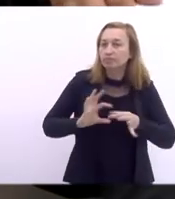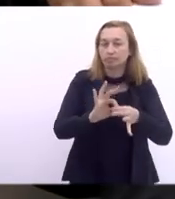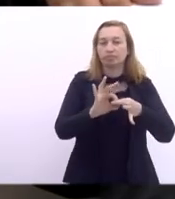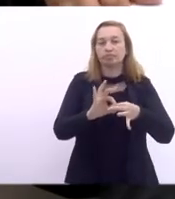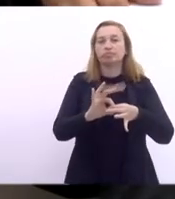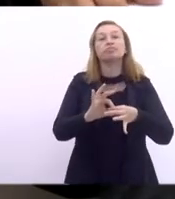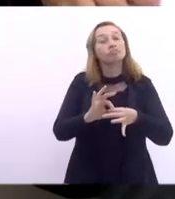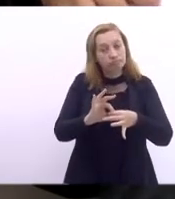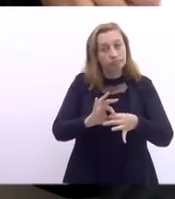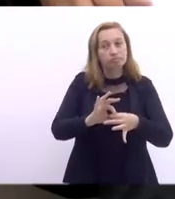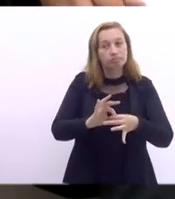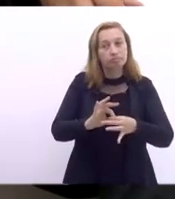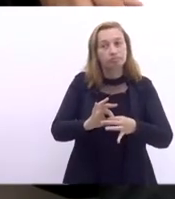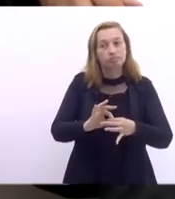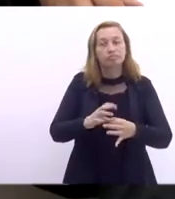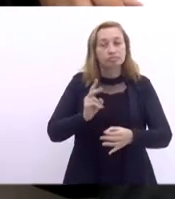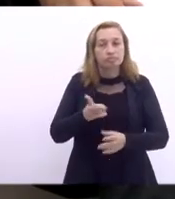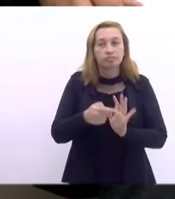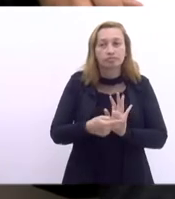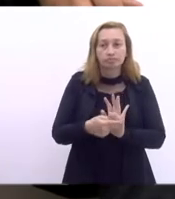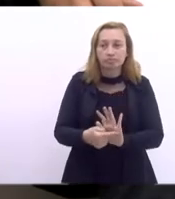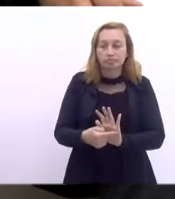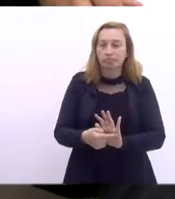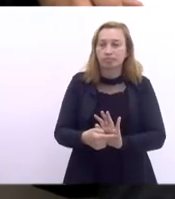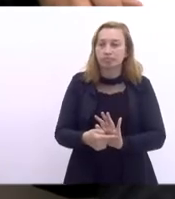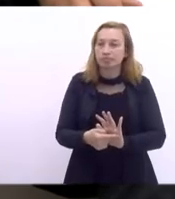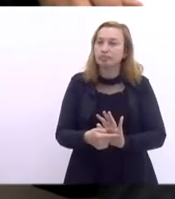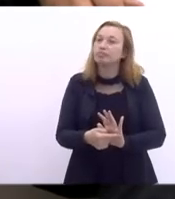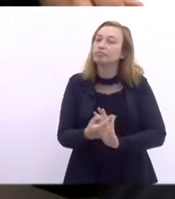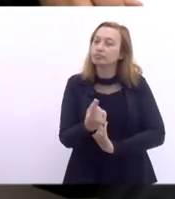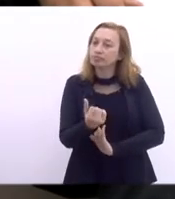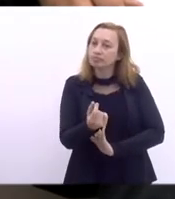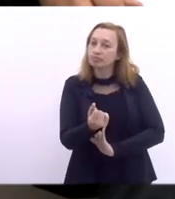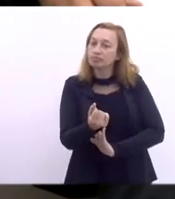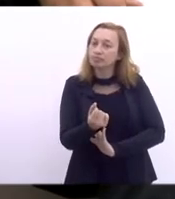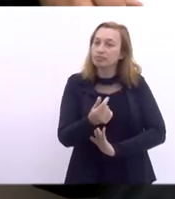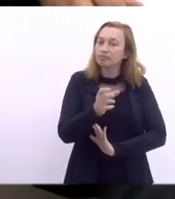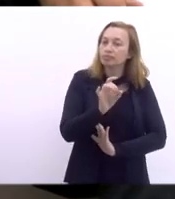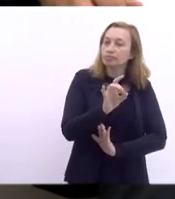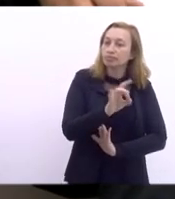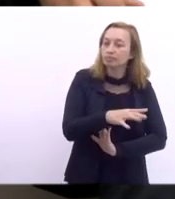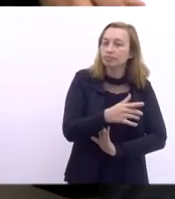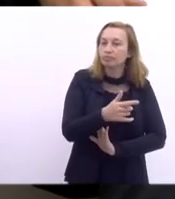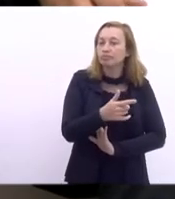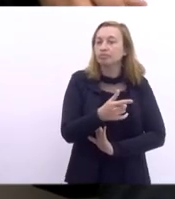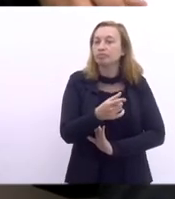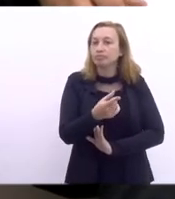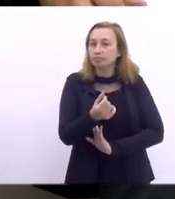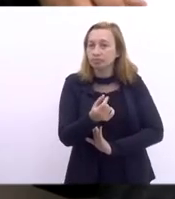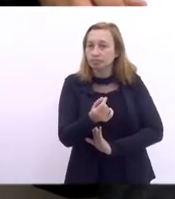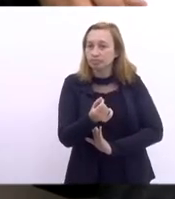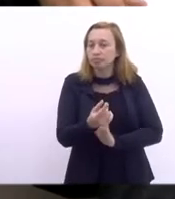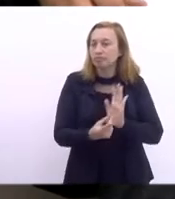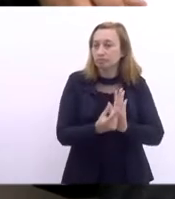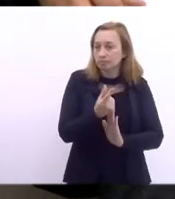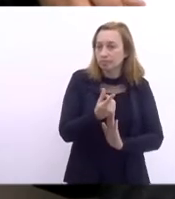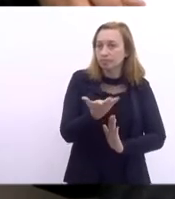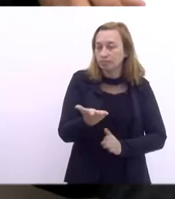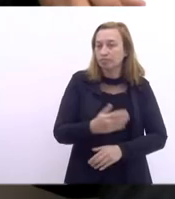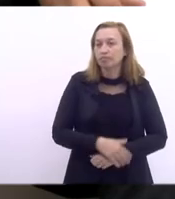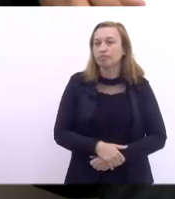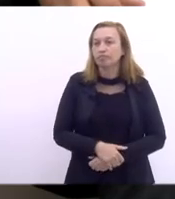a gente tem que a ponta lá nas pontas dos últimos três exercícios que não há essa essa